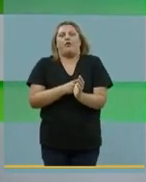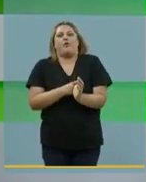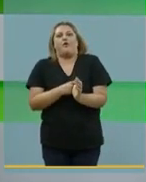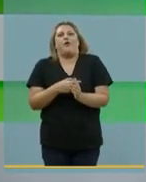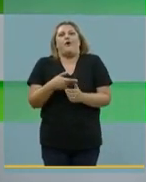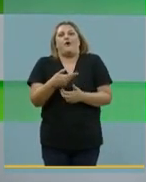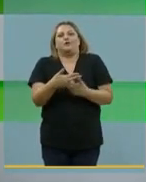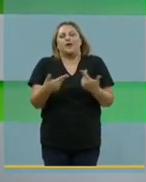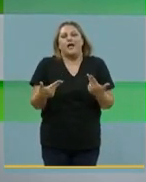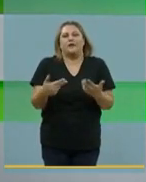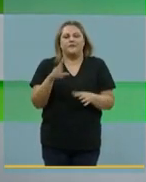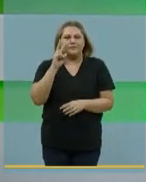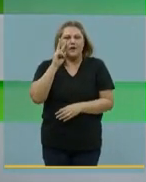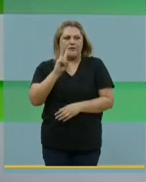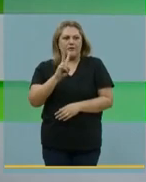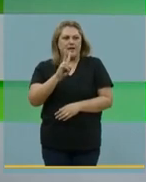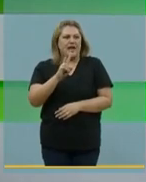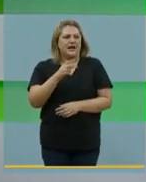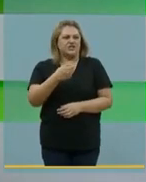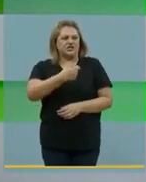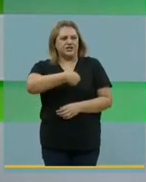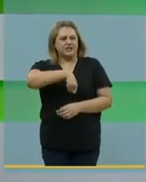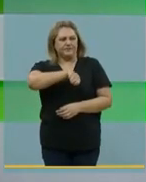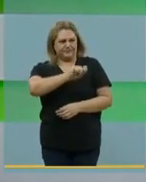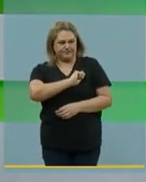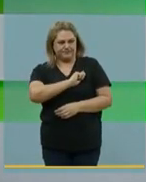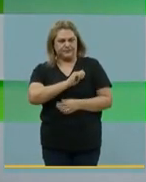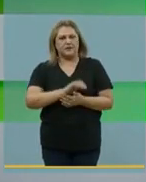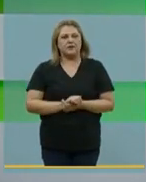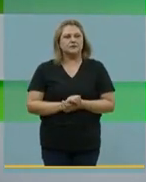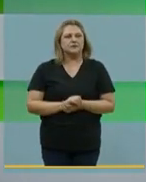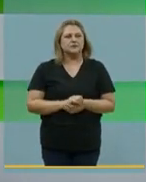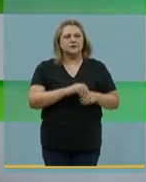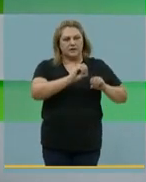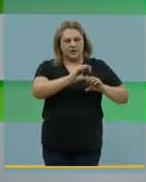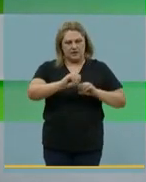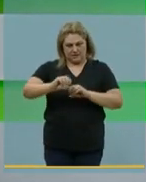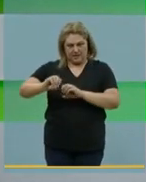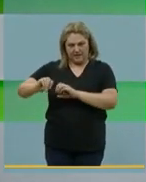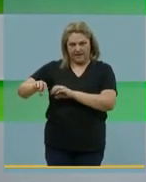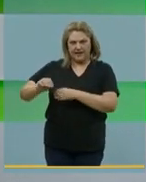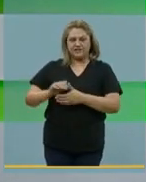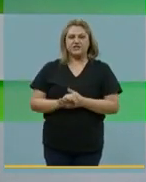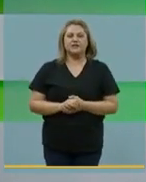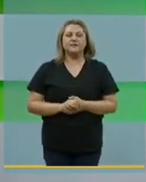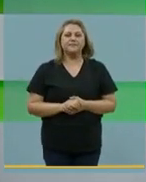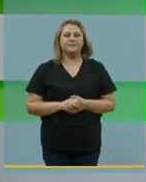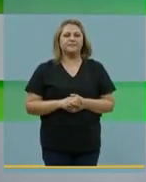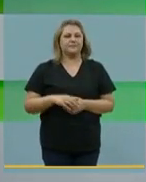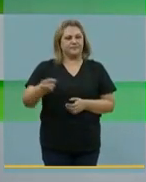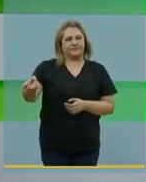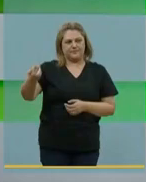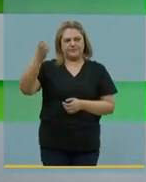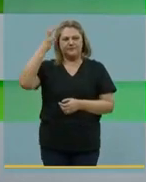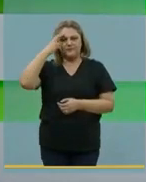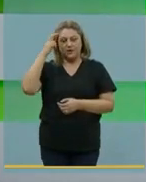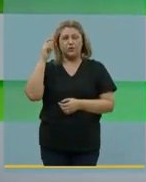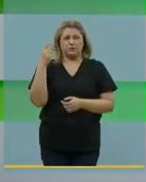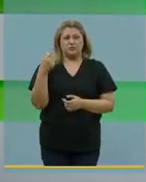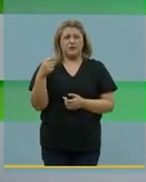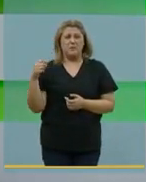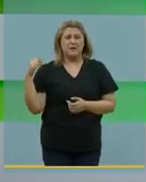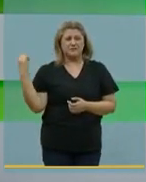vizinho da argentina o país de educação elevadíssima culturalmente elevado com as melhores